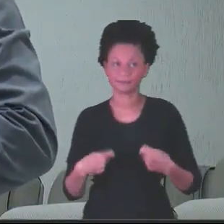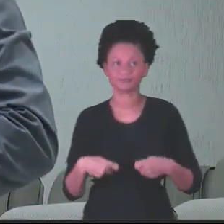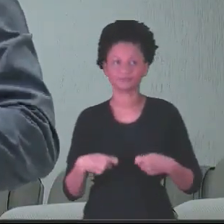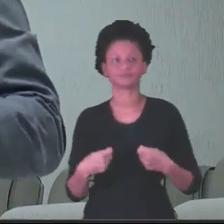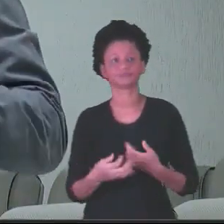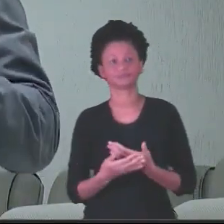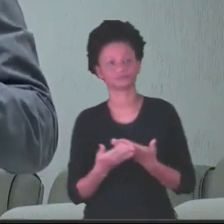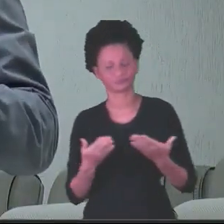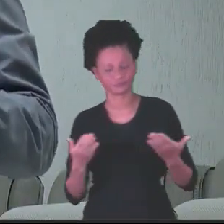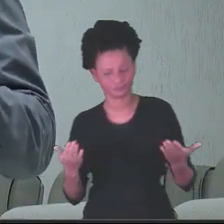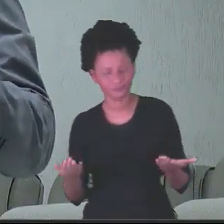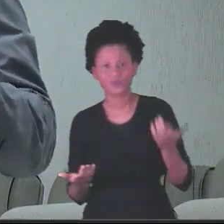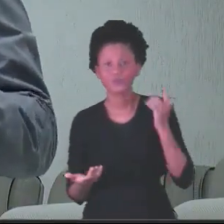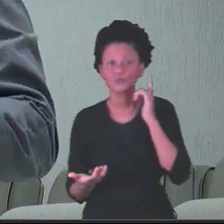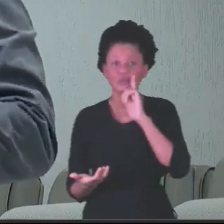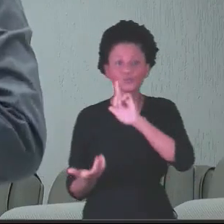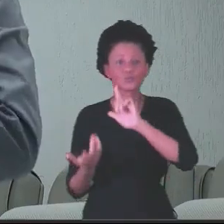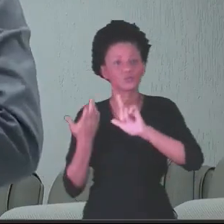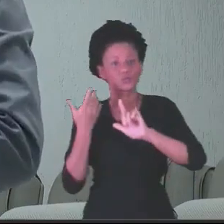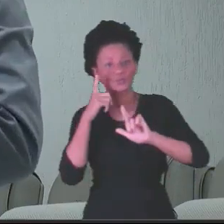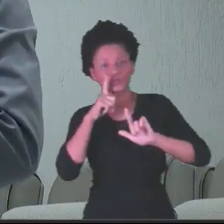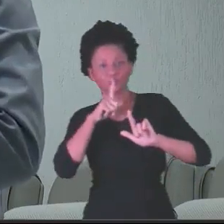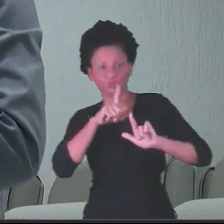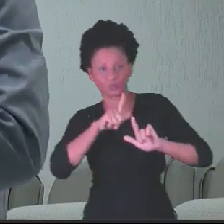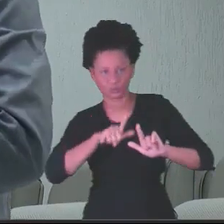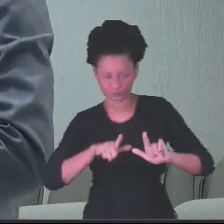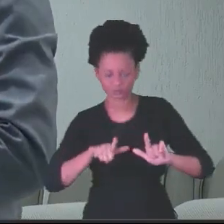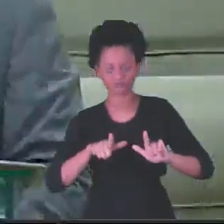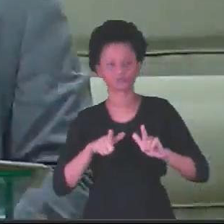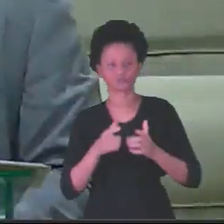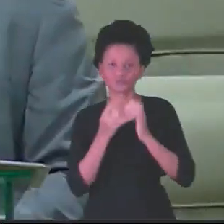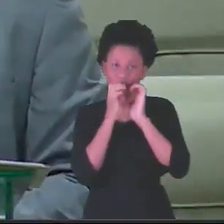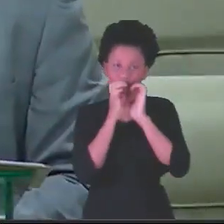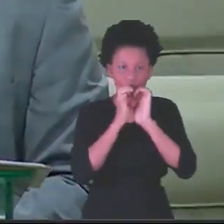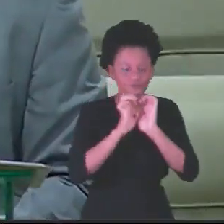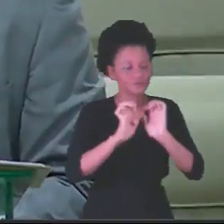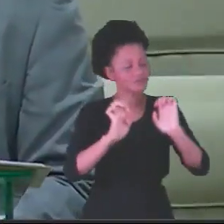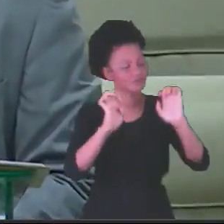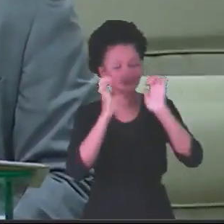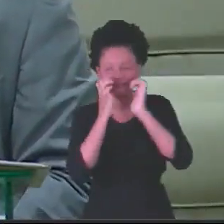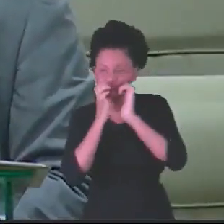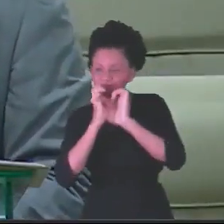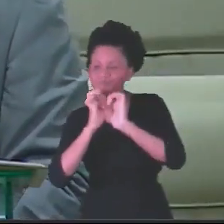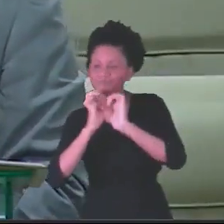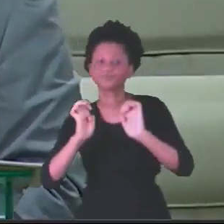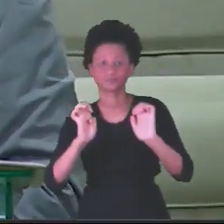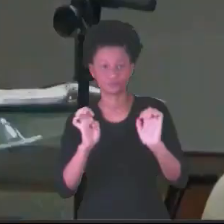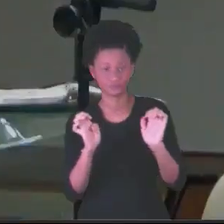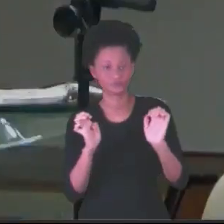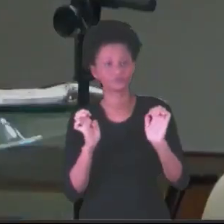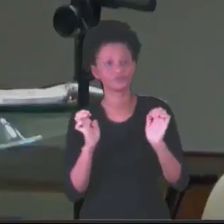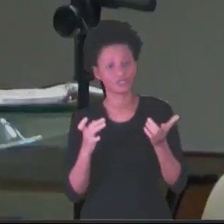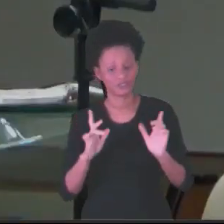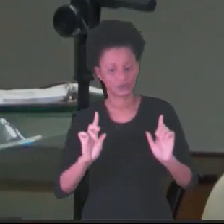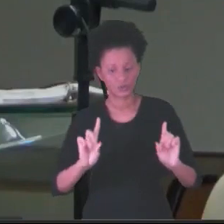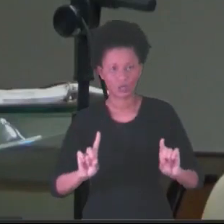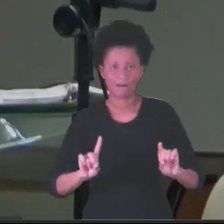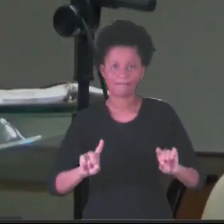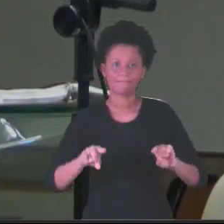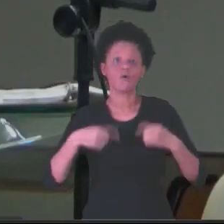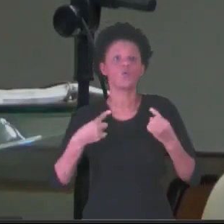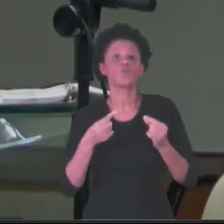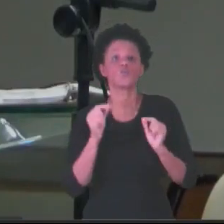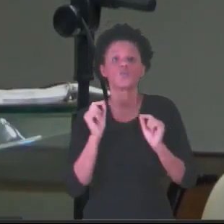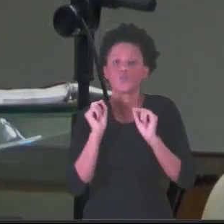que ele alcance através do evangelho ó e esses desafios